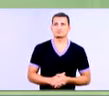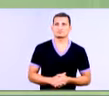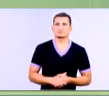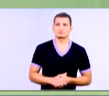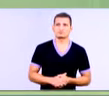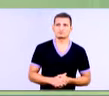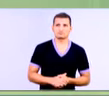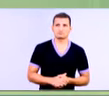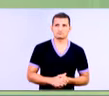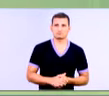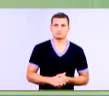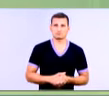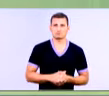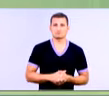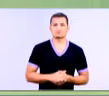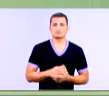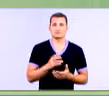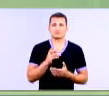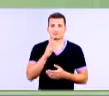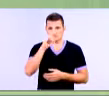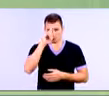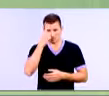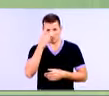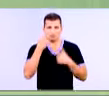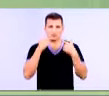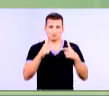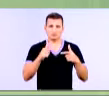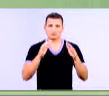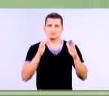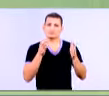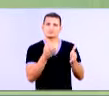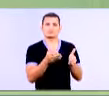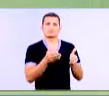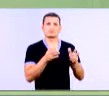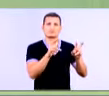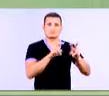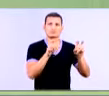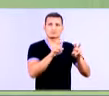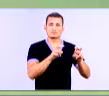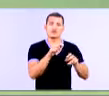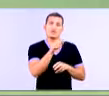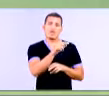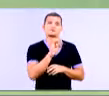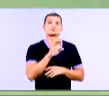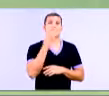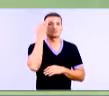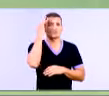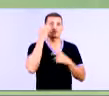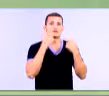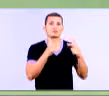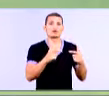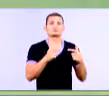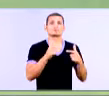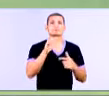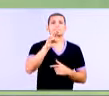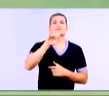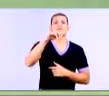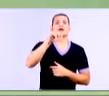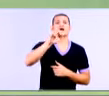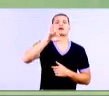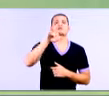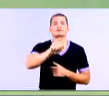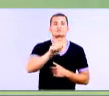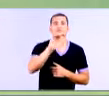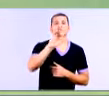Mesmo criando linguagens específicas para o computador, ou mesmo só entende a linguagem binária. Essa foi a solução que a gente vai